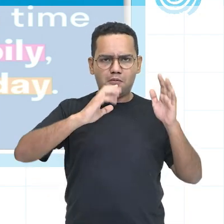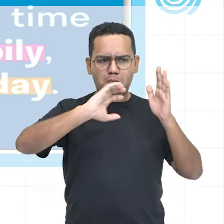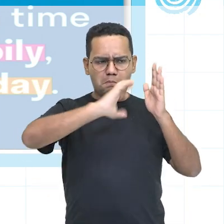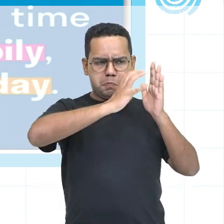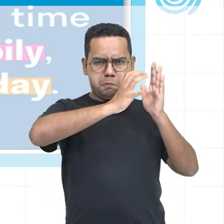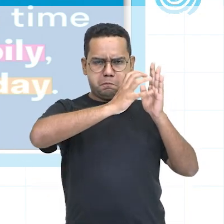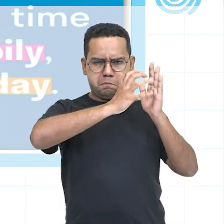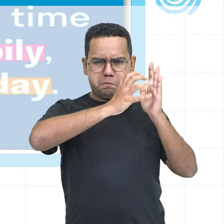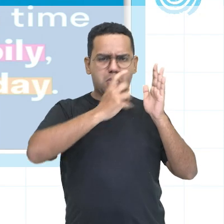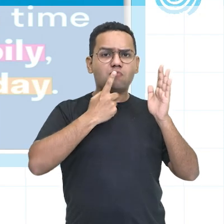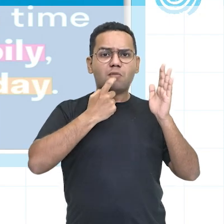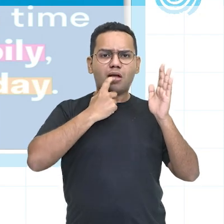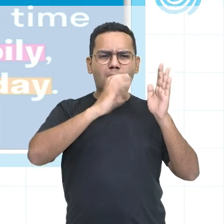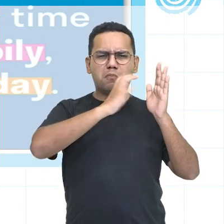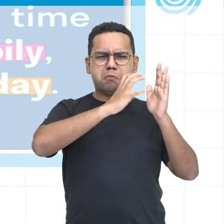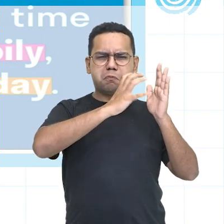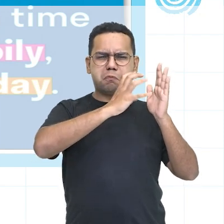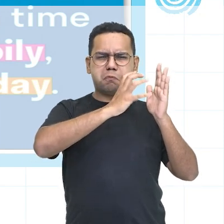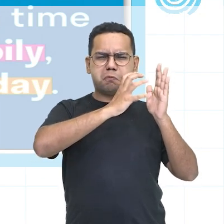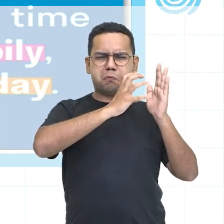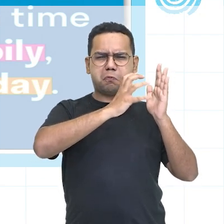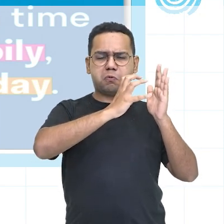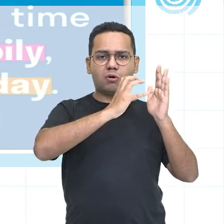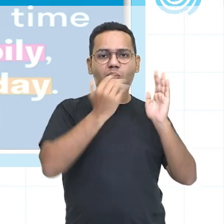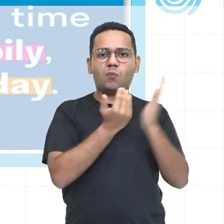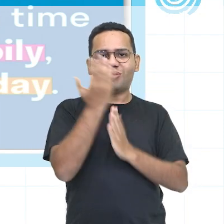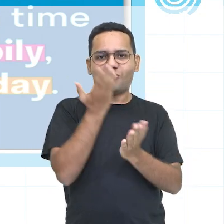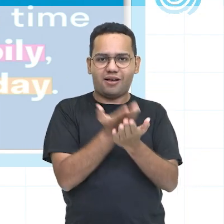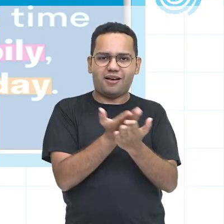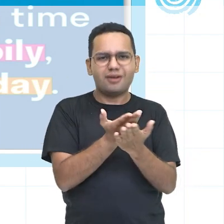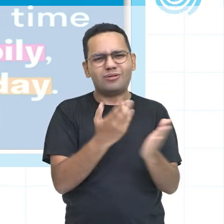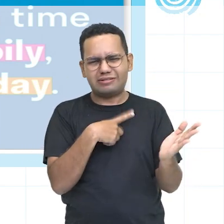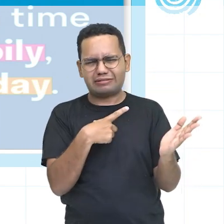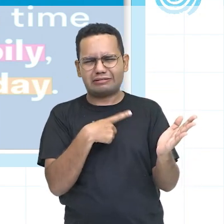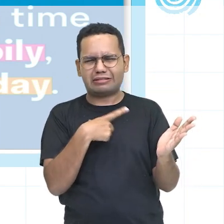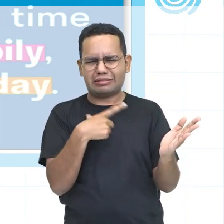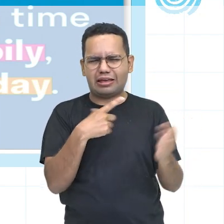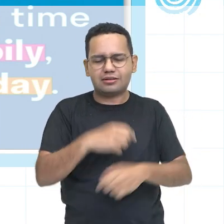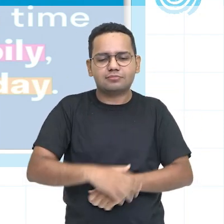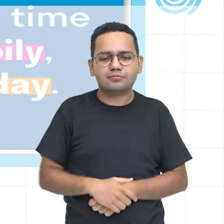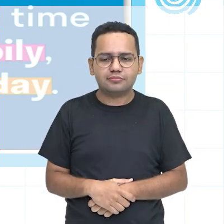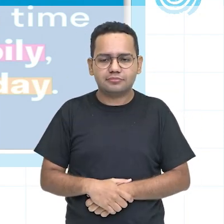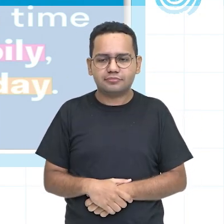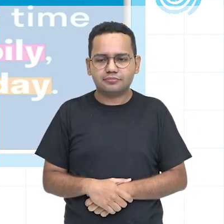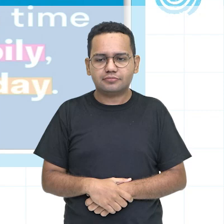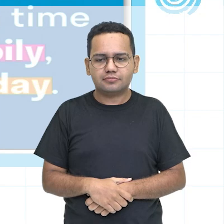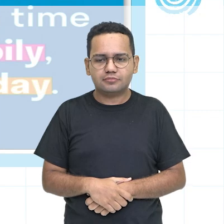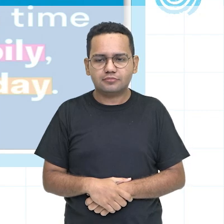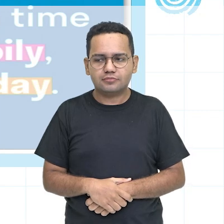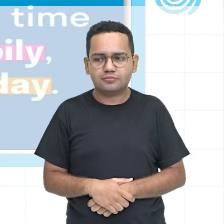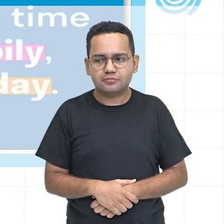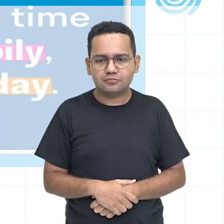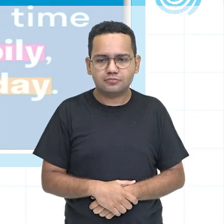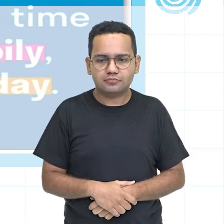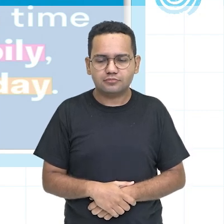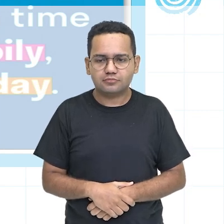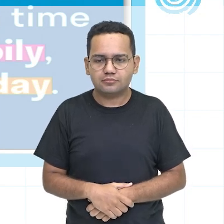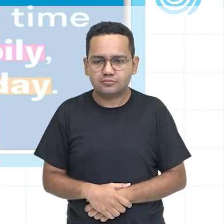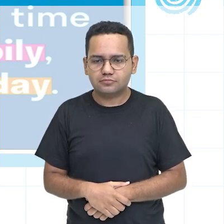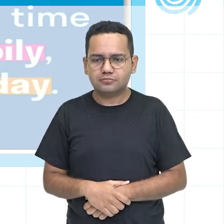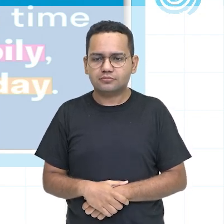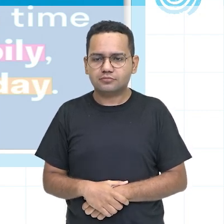Tom smiled happily. Tom sorriu feliz, cheio de felicidade, né? Knowing they wouldn't be late